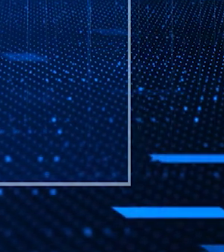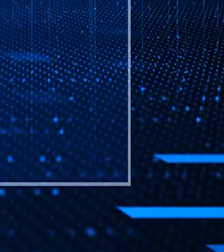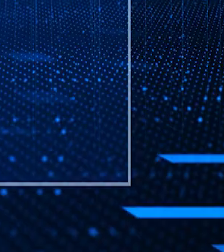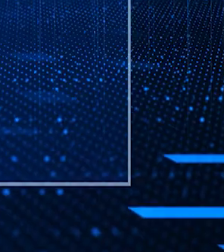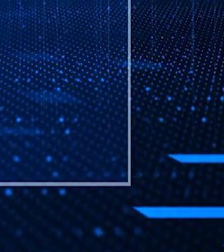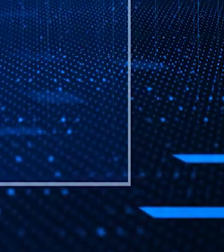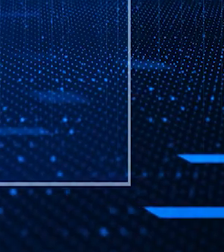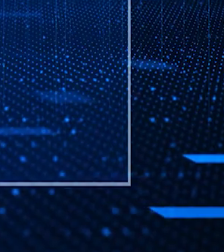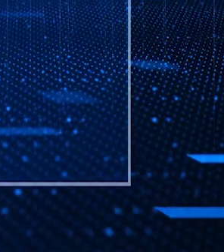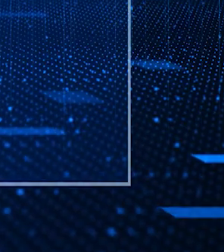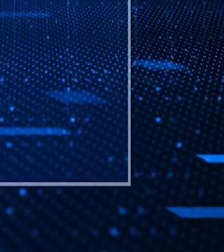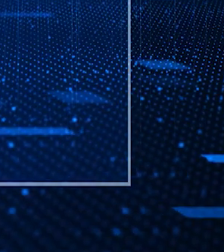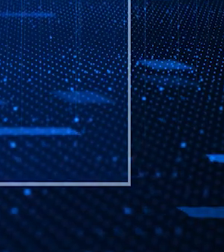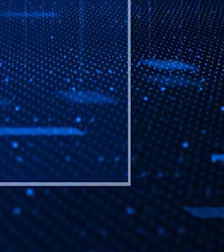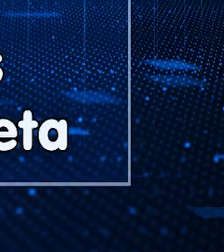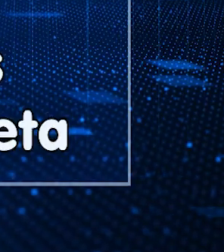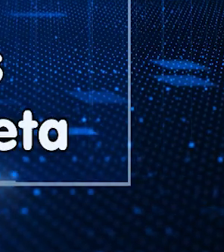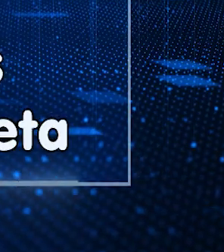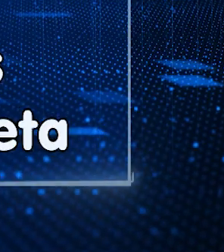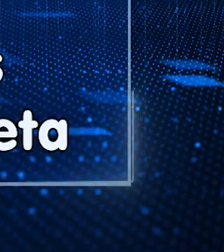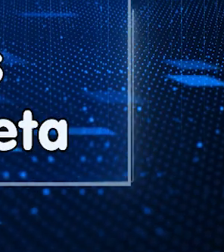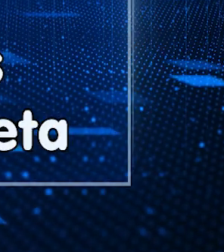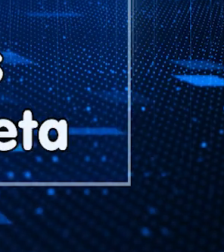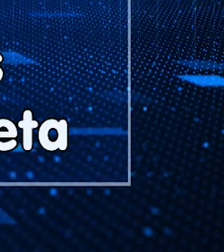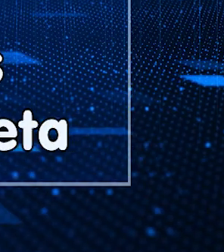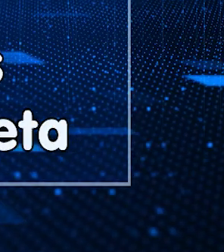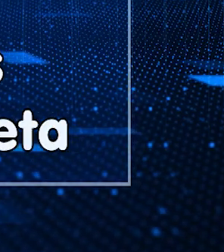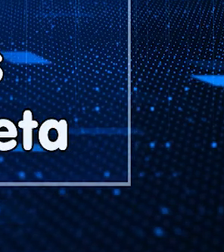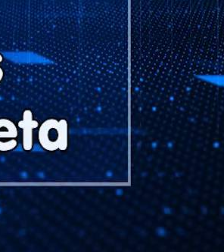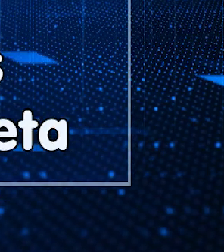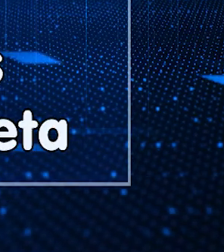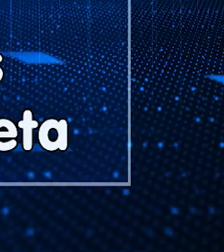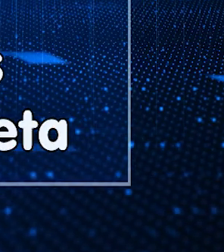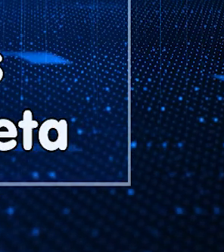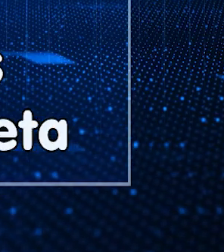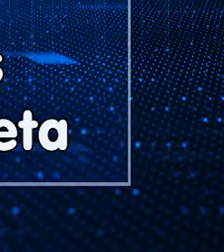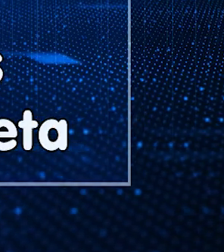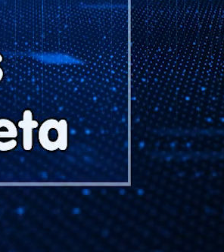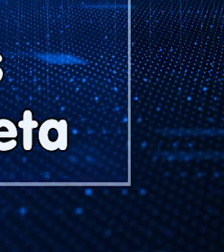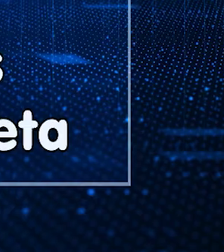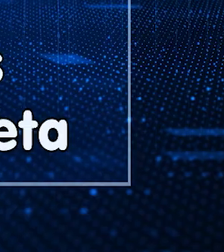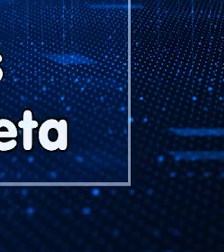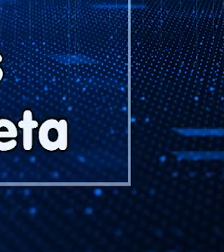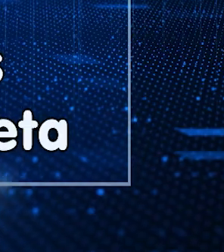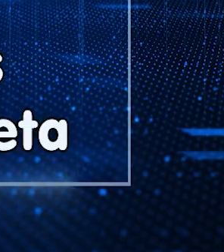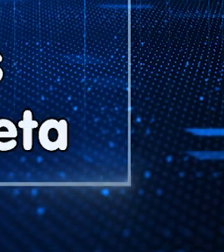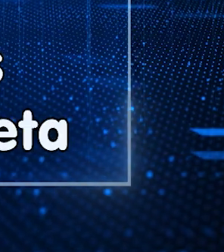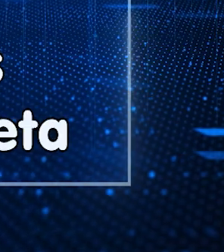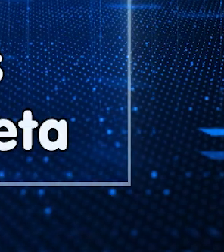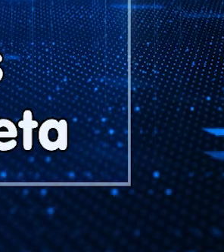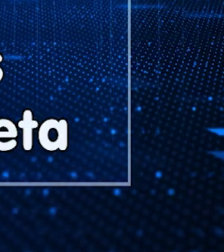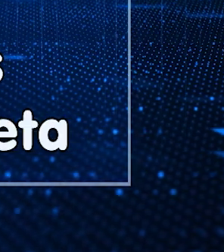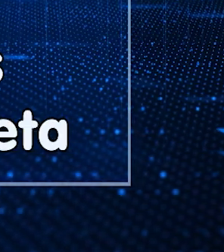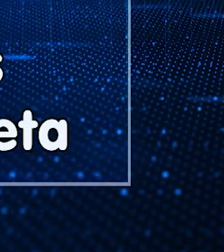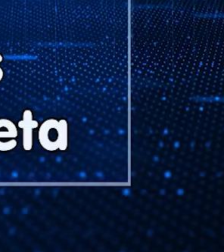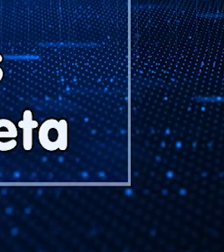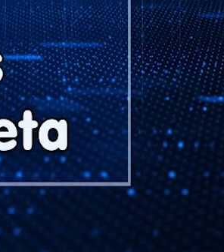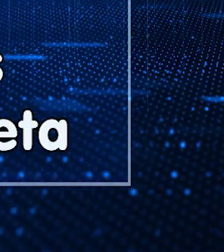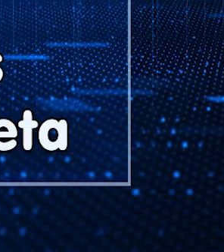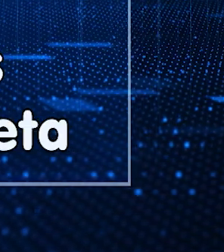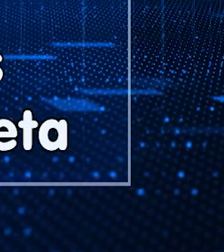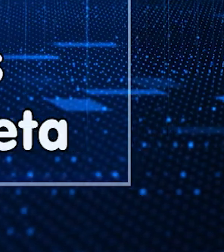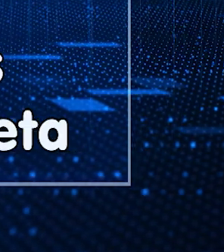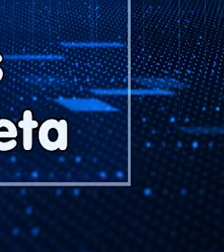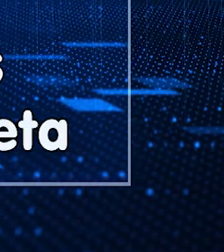É o gabinete 9. Tá certo, então. Ó, o endereço está aparecendo aí da Câmara Municipal, que é aqui na Avenida da Saudade, gabinete 9.